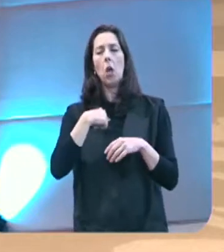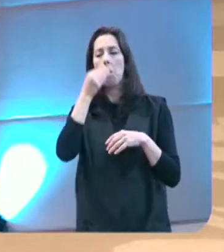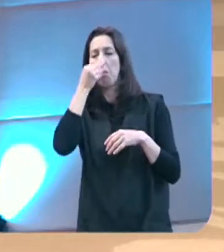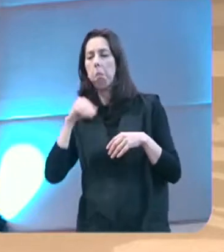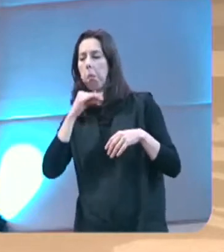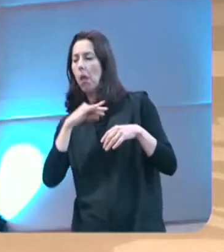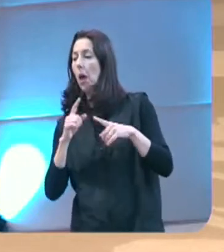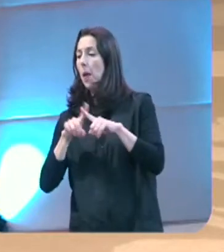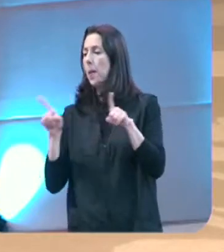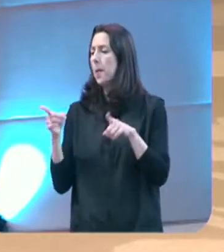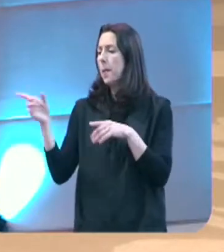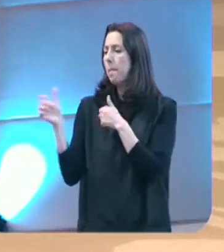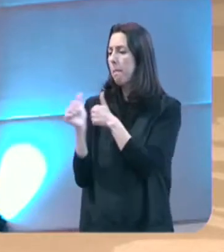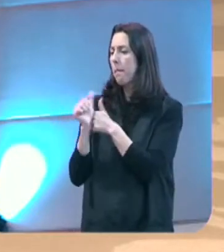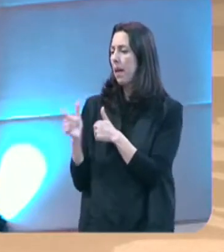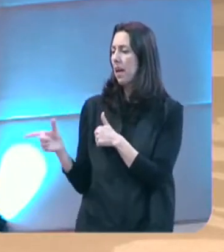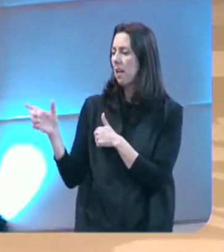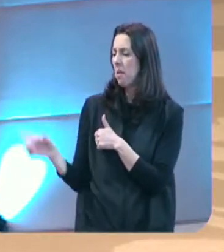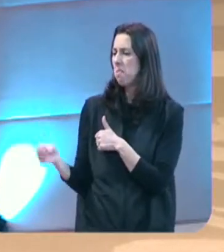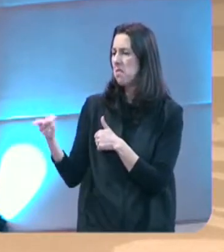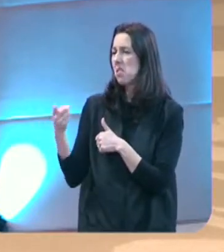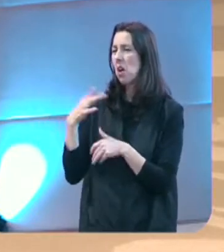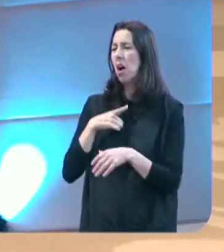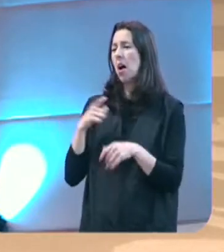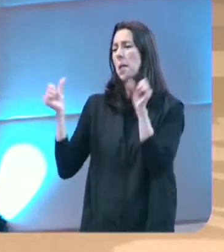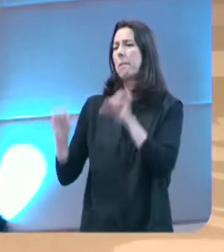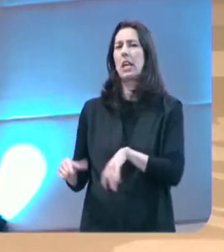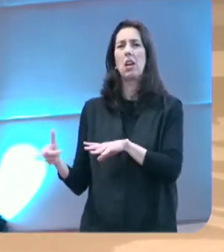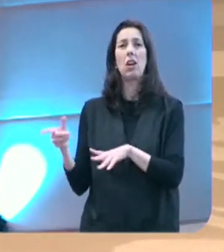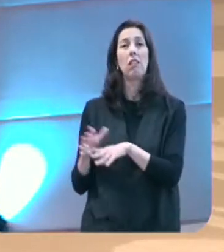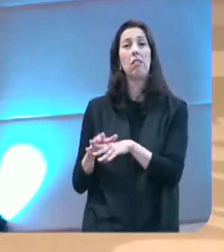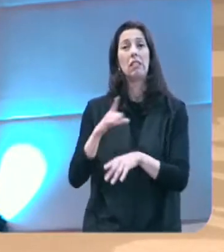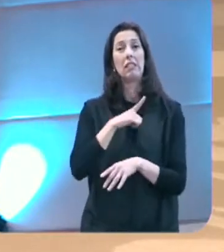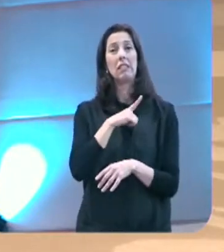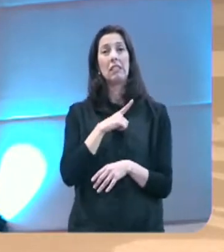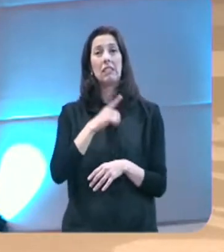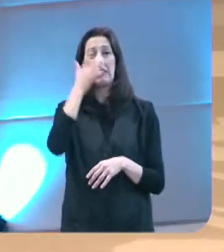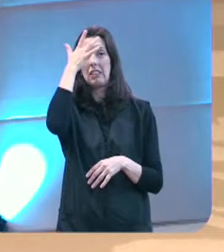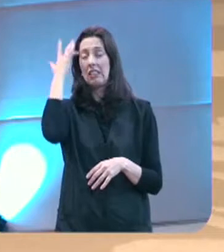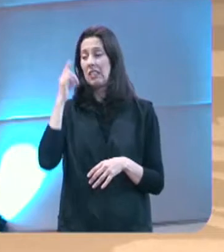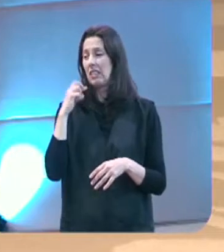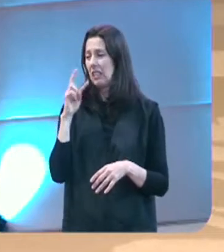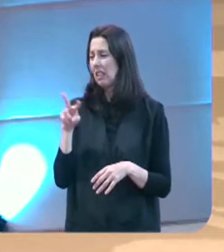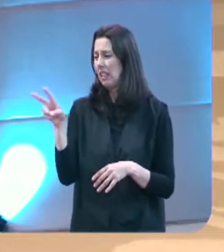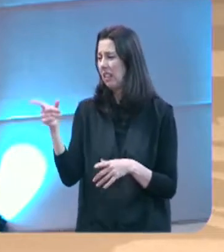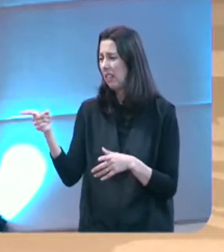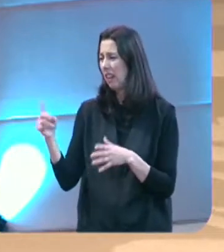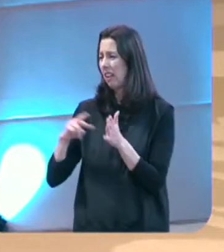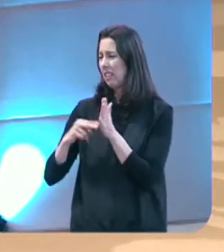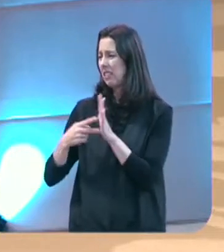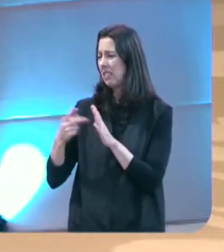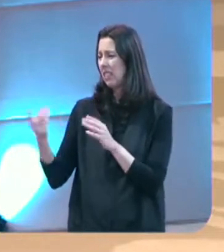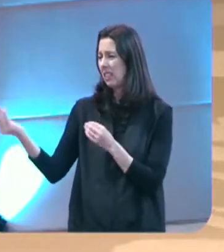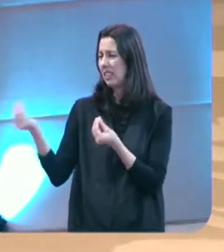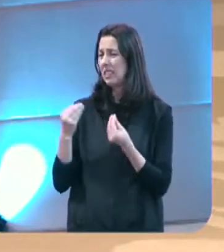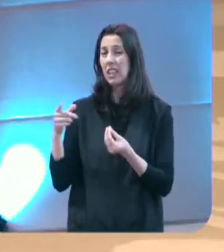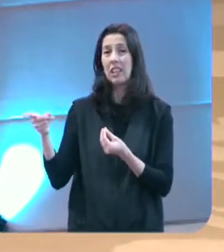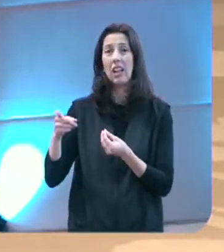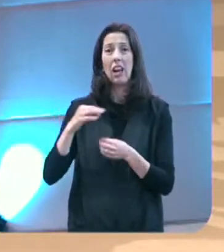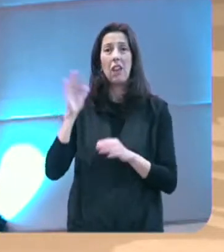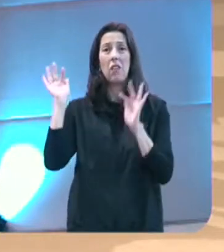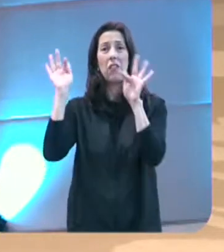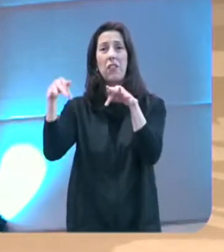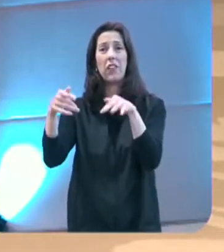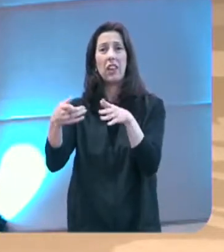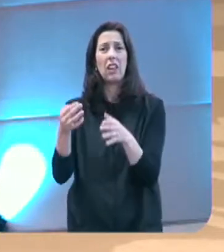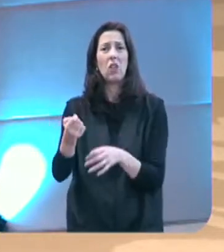mais avançada. E quando não havia ninguém num estado de doença mais avançada, isso significava que o fim da sua